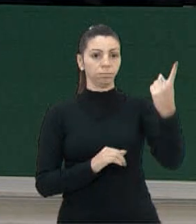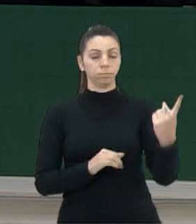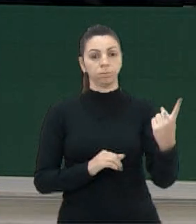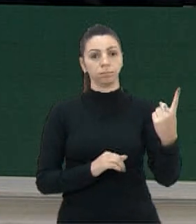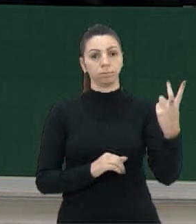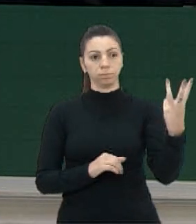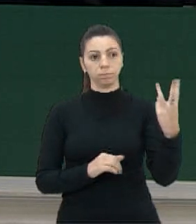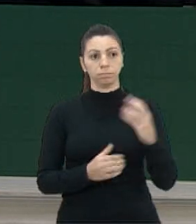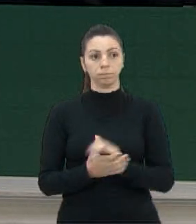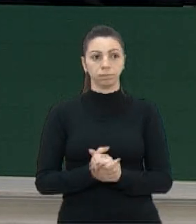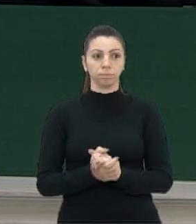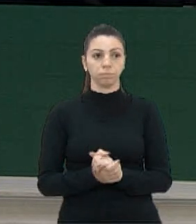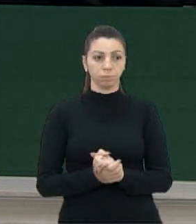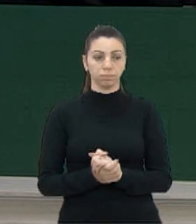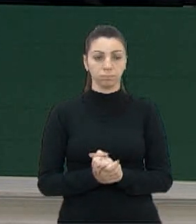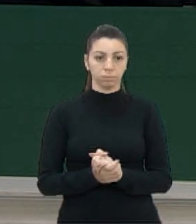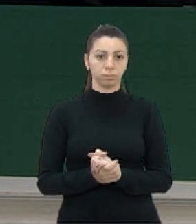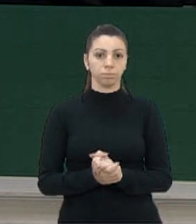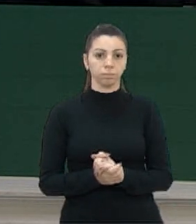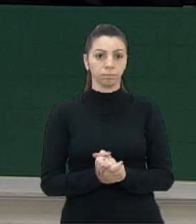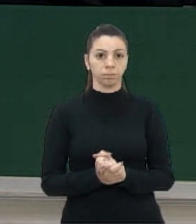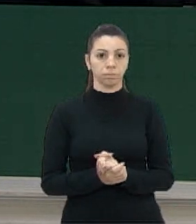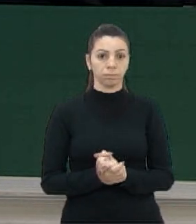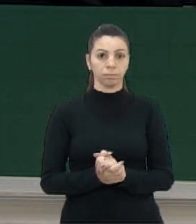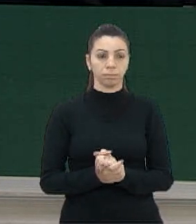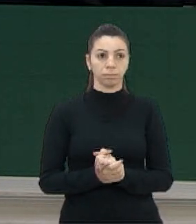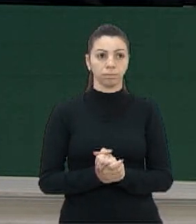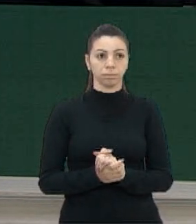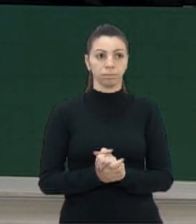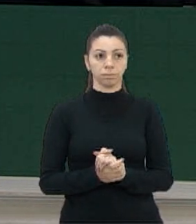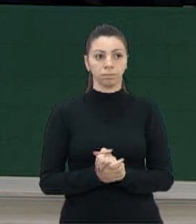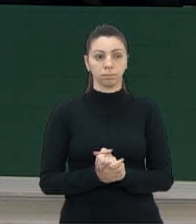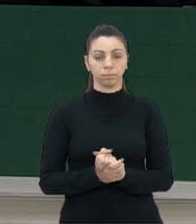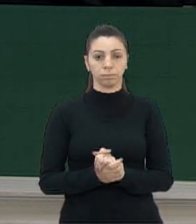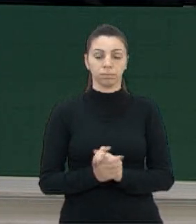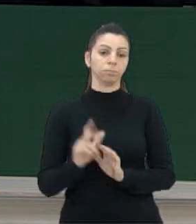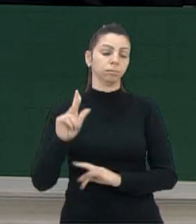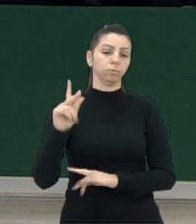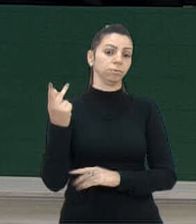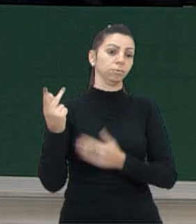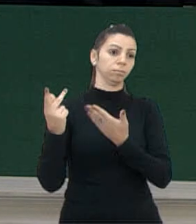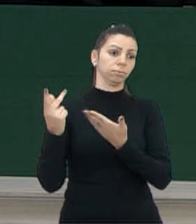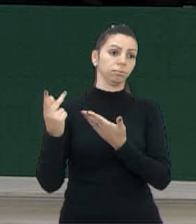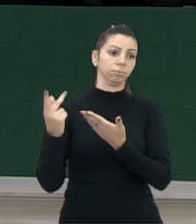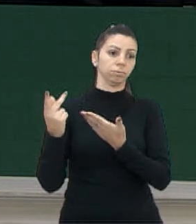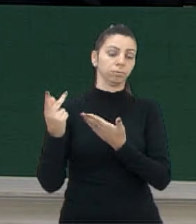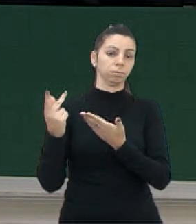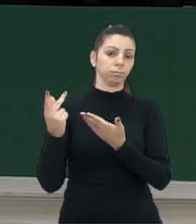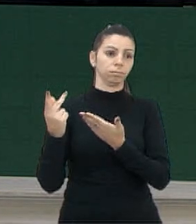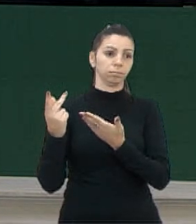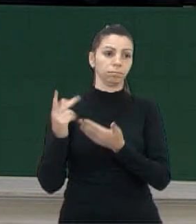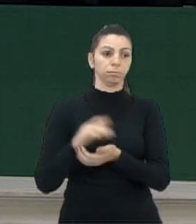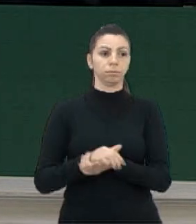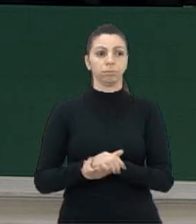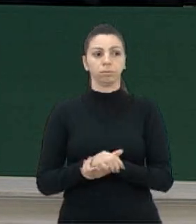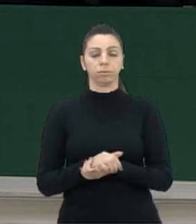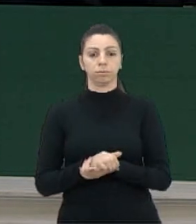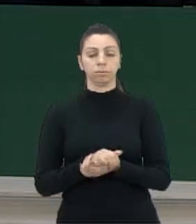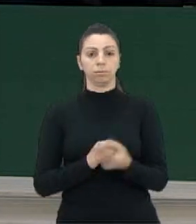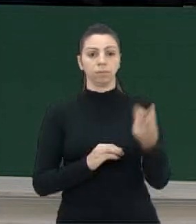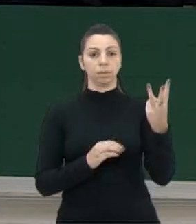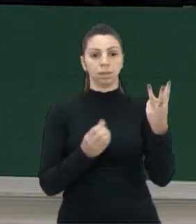frente. Tá? Então, agora eu vou ter equalizado todos. E o hidrogênio, 3 vezes 6, 18, 2 vezes